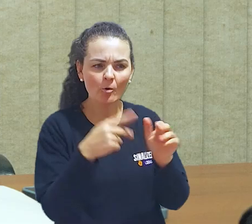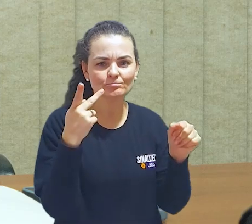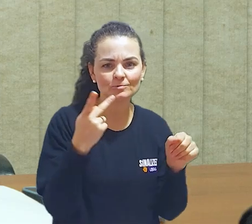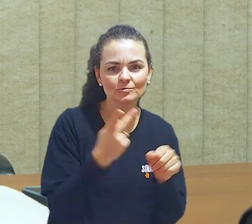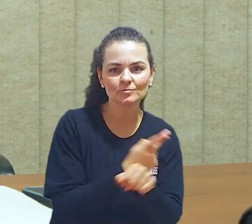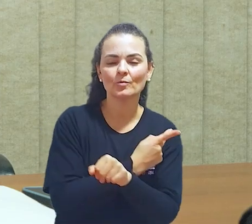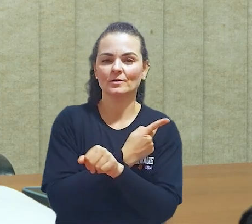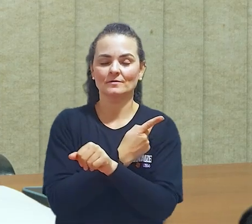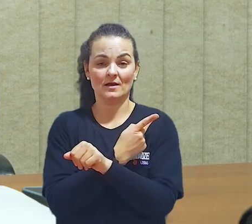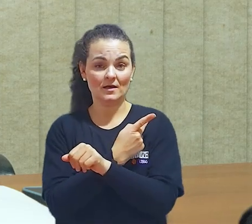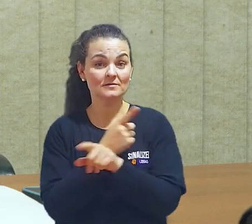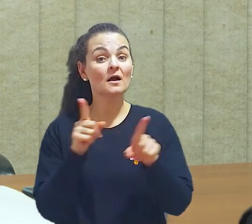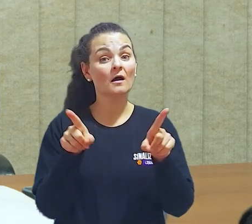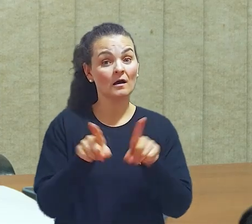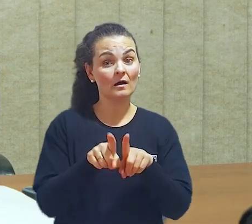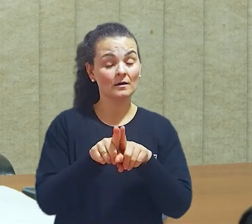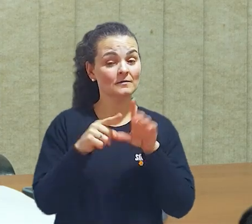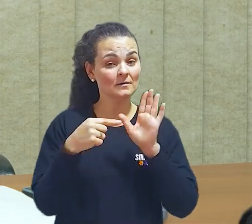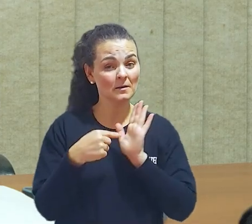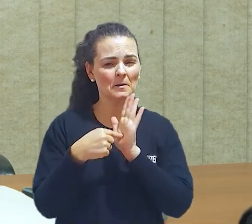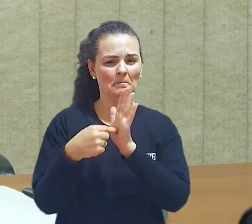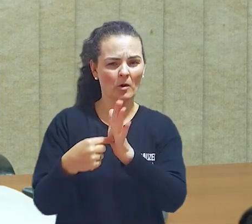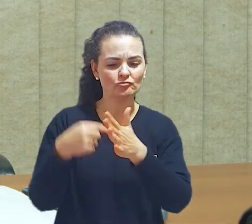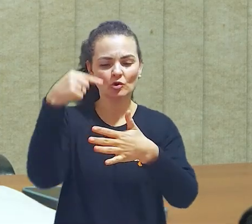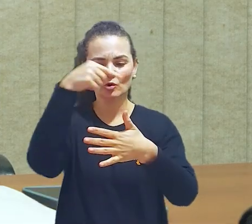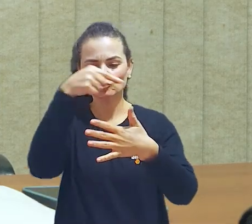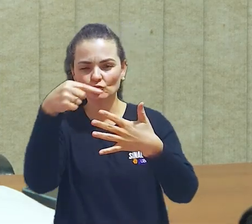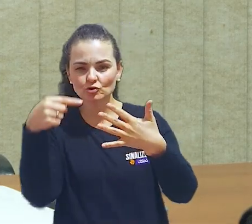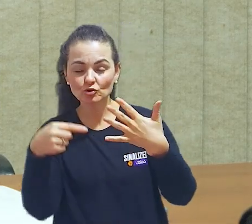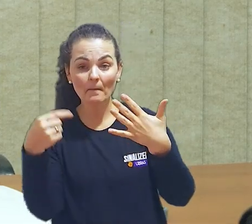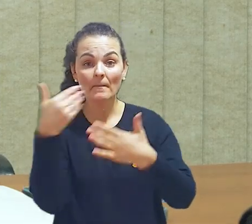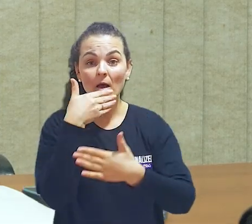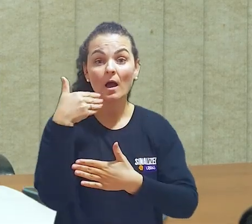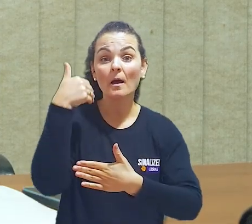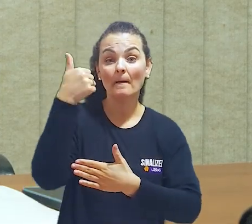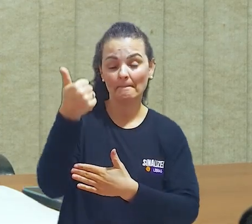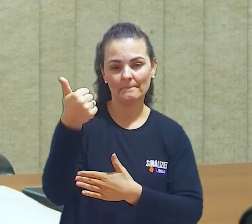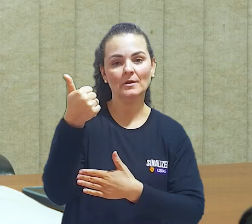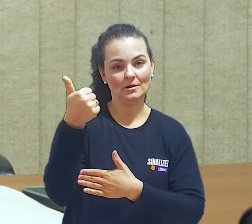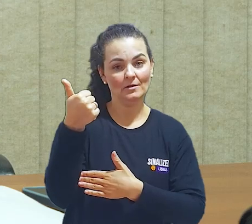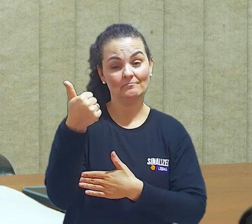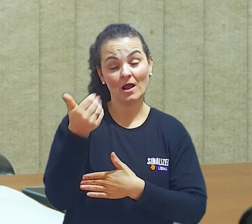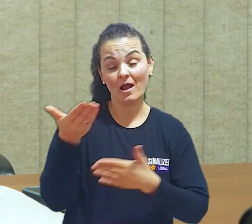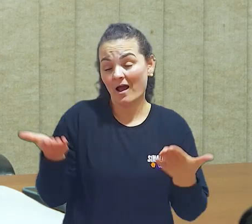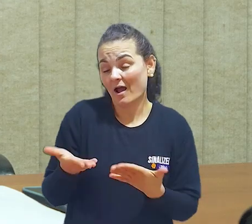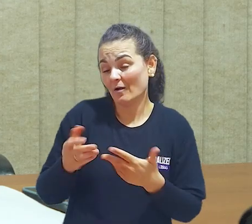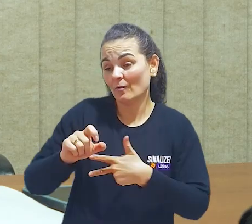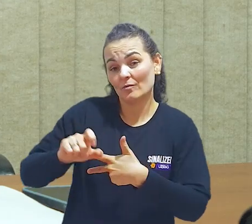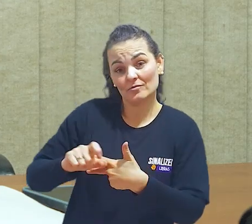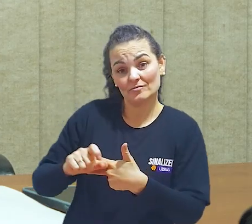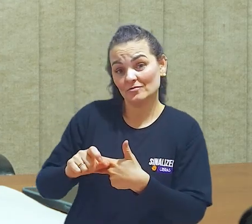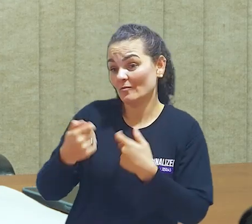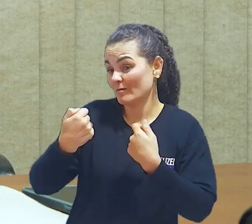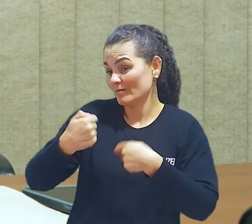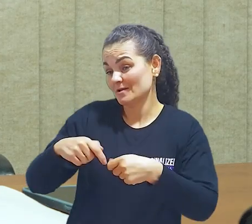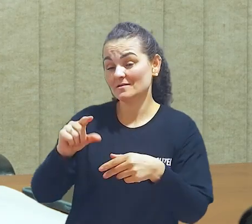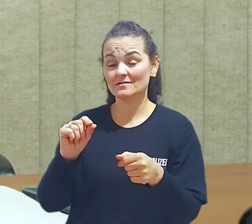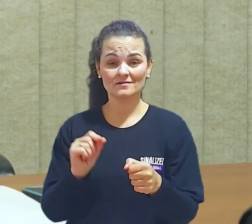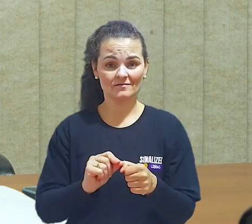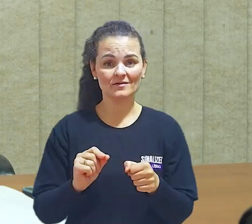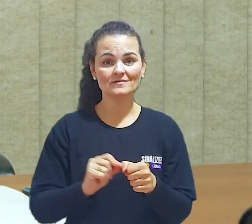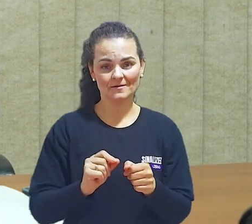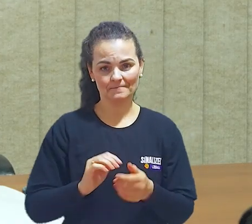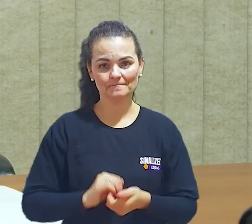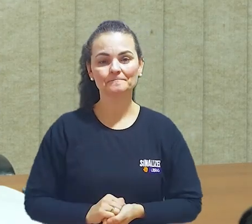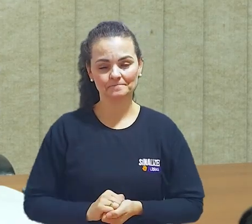aponta os tópicos ali que precisam ser melhorados e cabe ao Executivo assim fazer. Então, o que